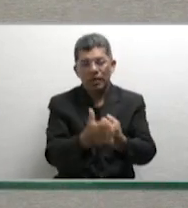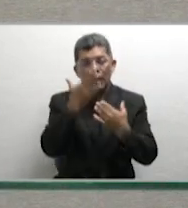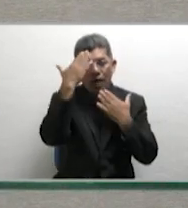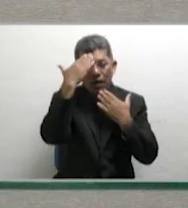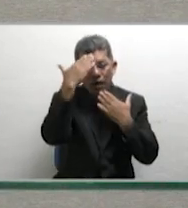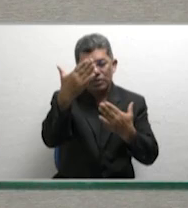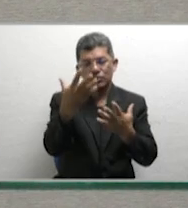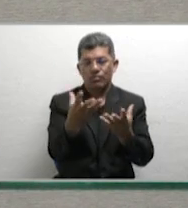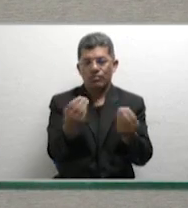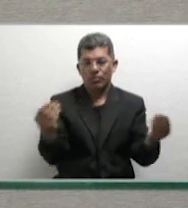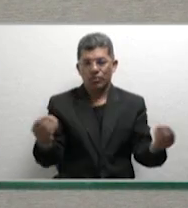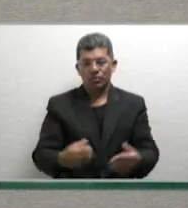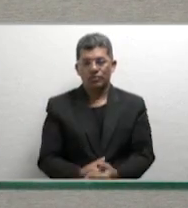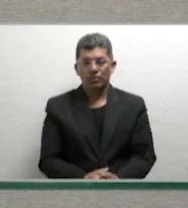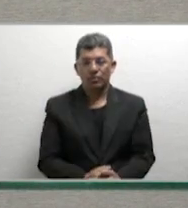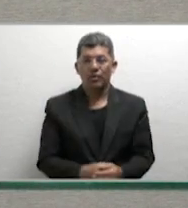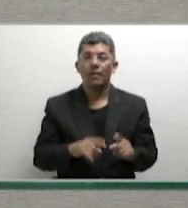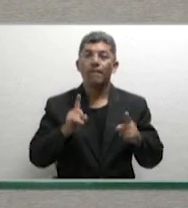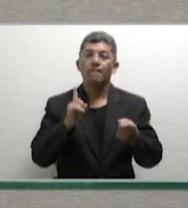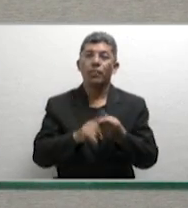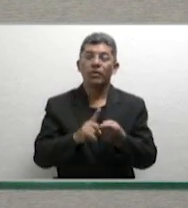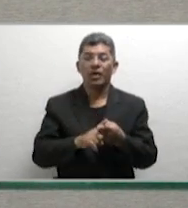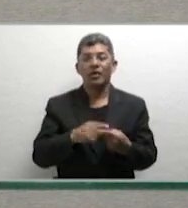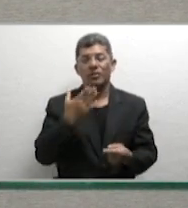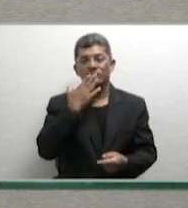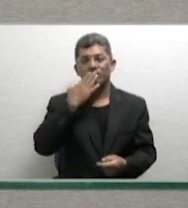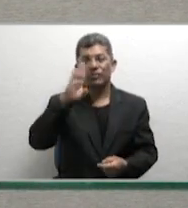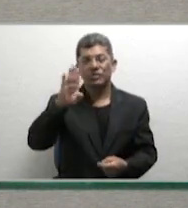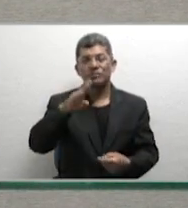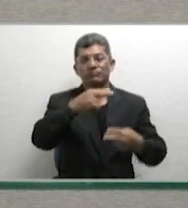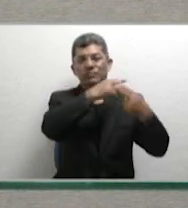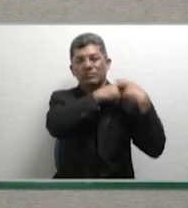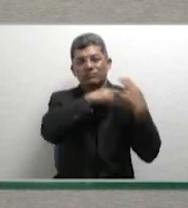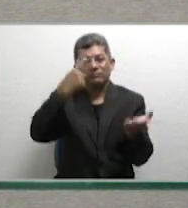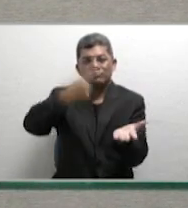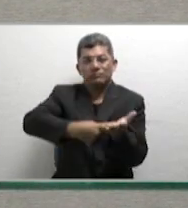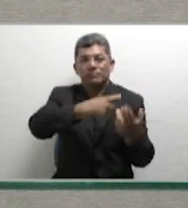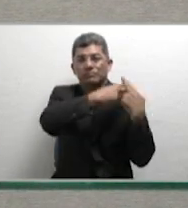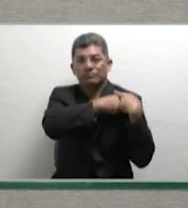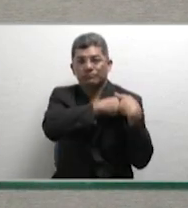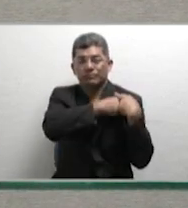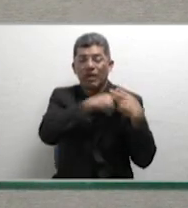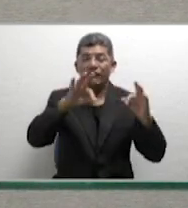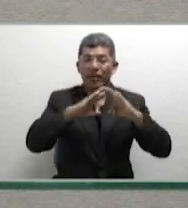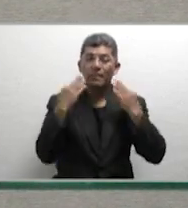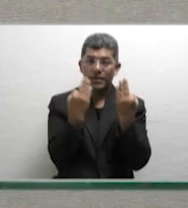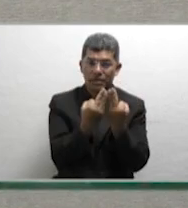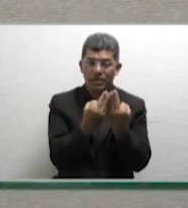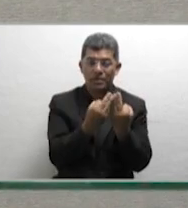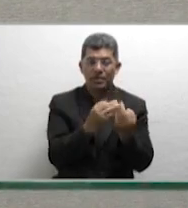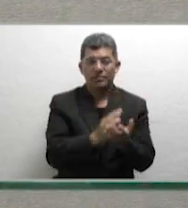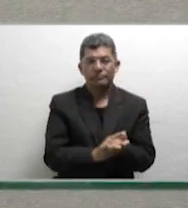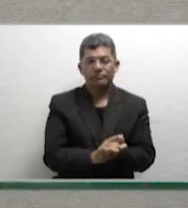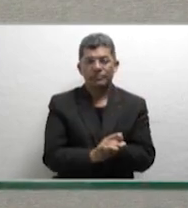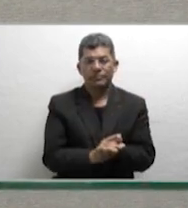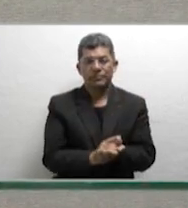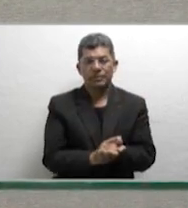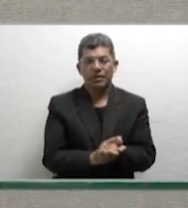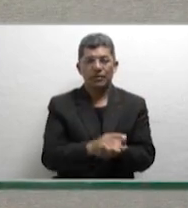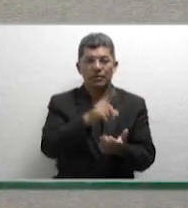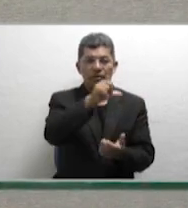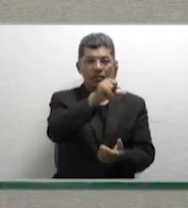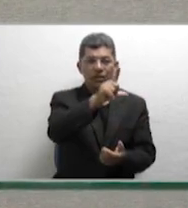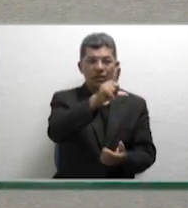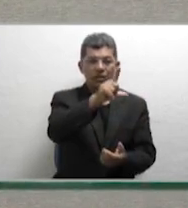agradeço muito, porque eu fiz um compromisso com a família dessa criança, com os pais, que é o Leandro, a Sabrina, para que a